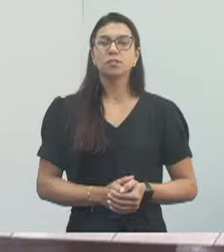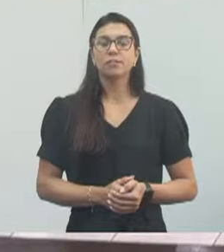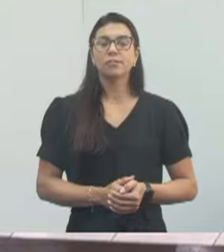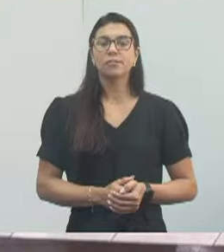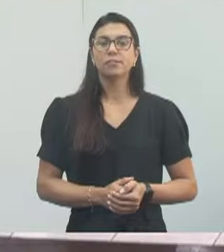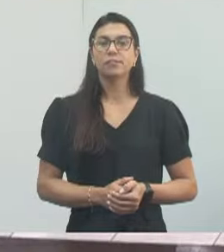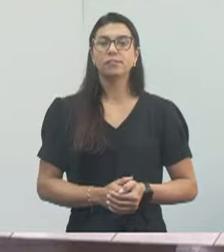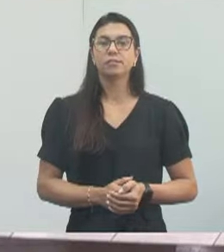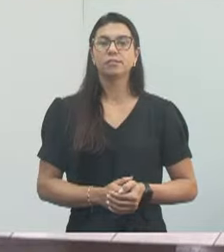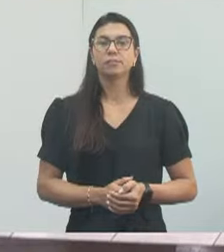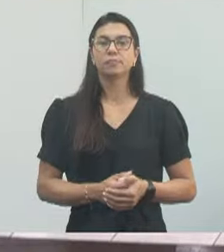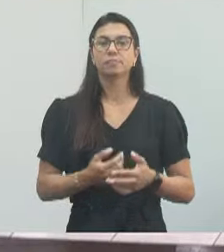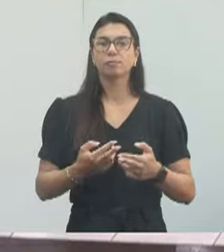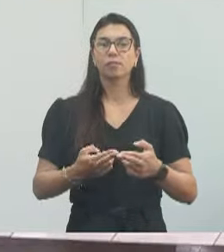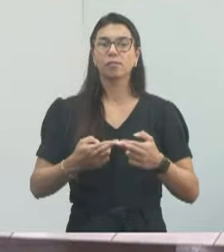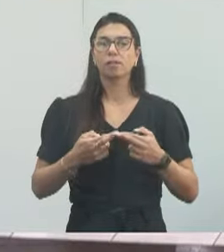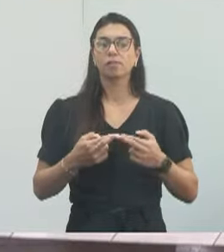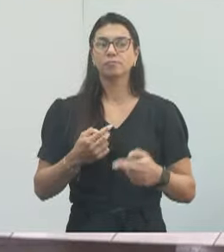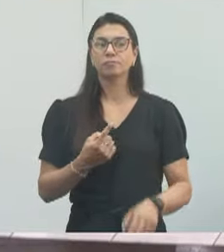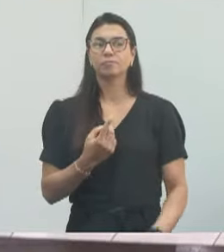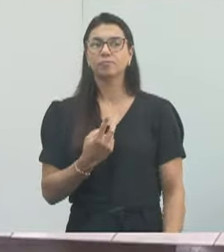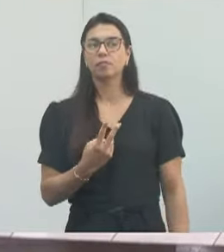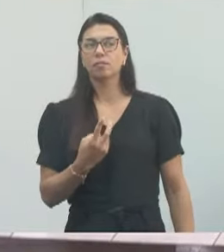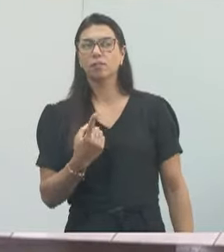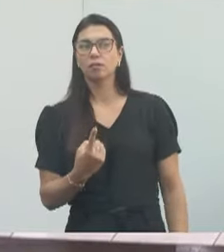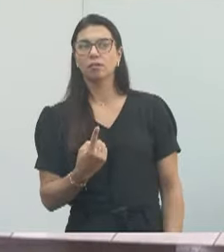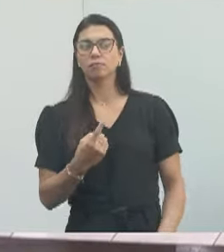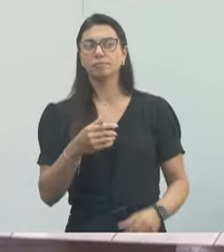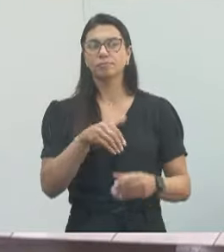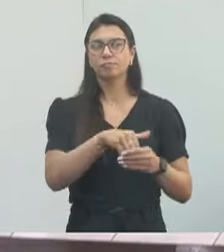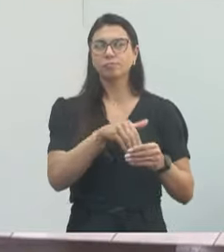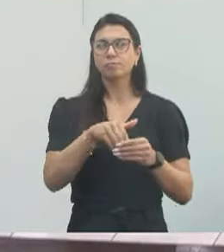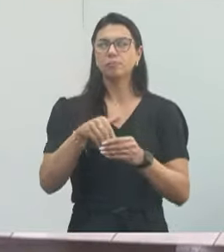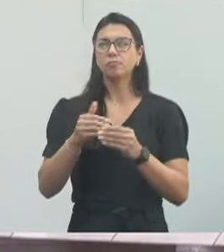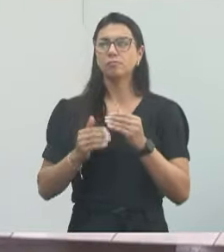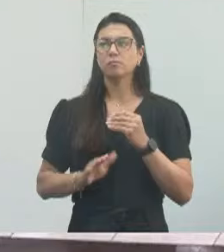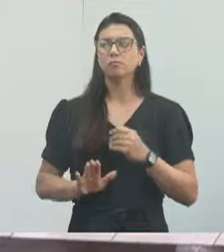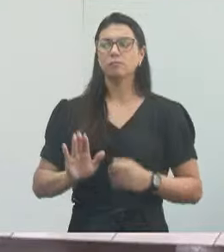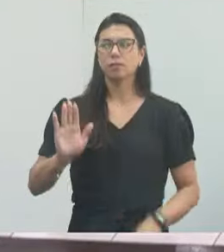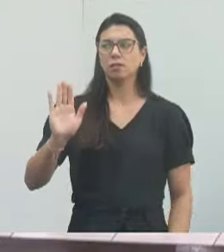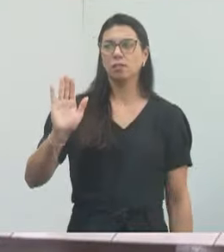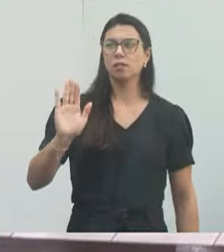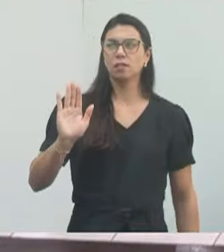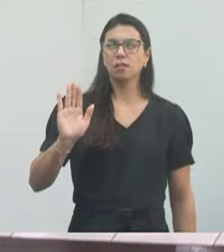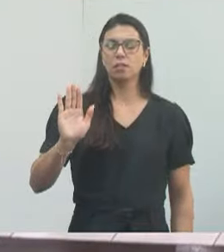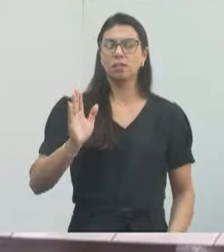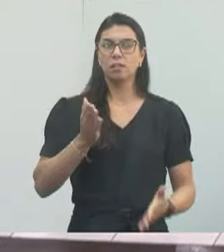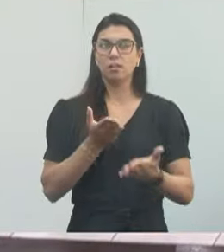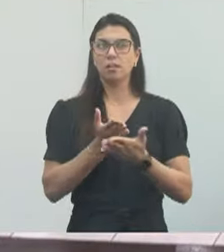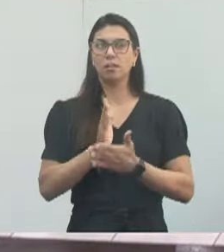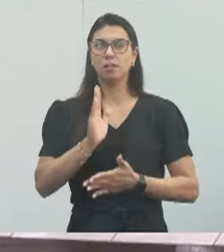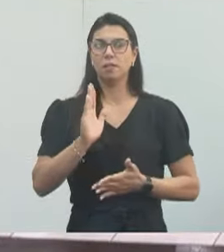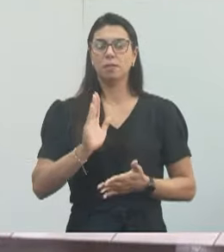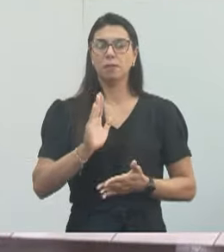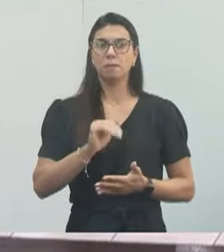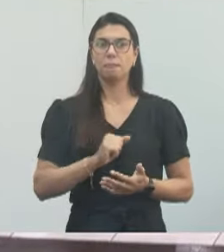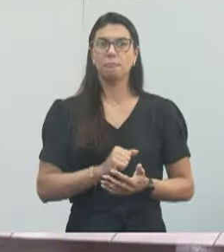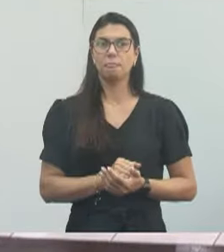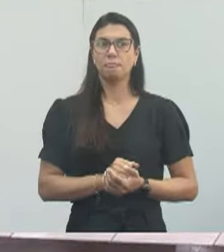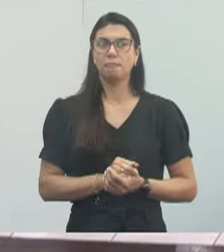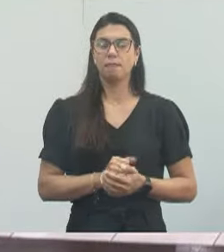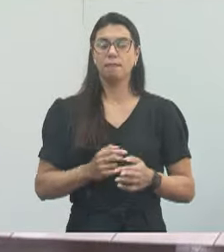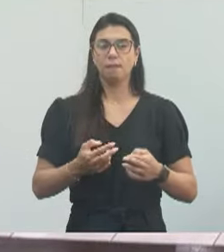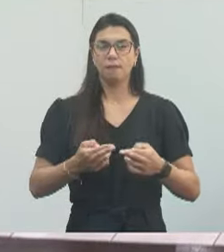quebrar requerimento 121 em votação os que forem contrários se manifestem levantando o braço requerimento aprovado não